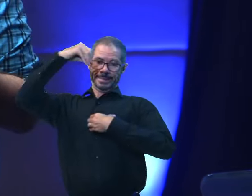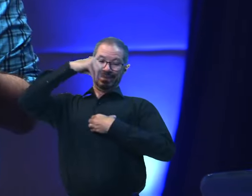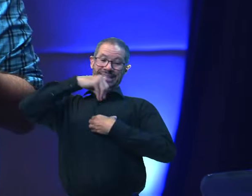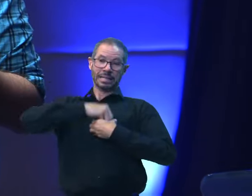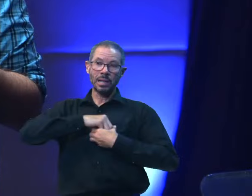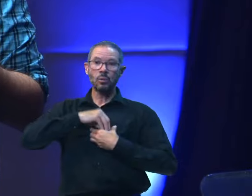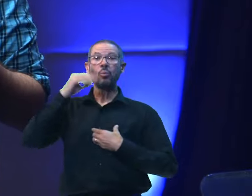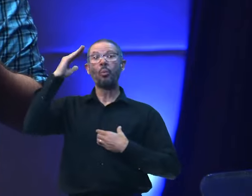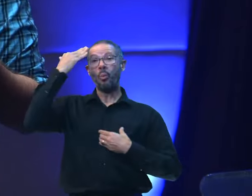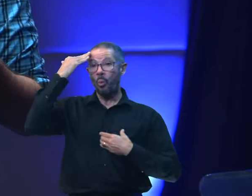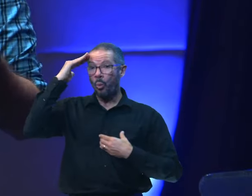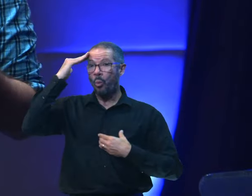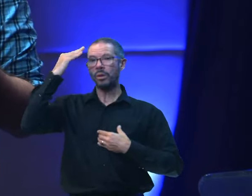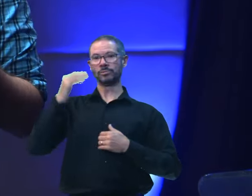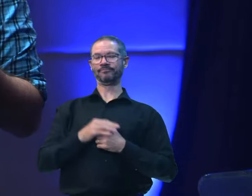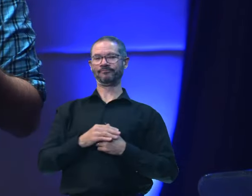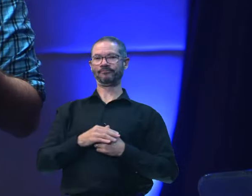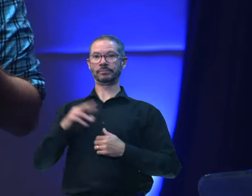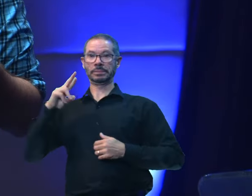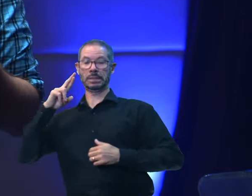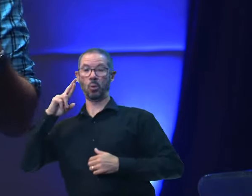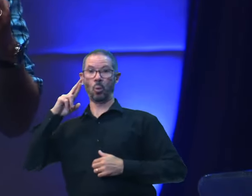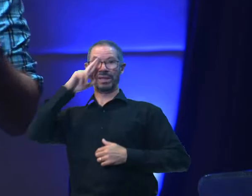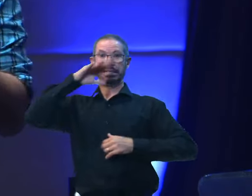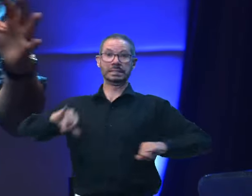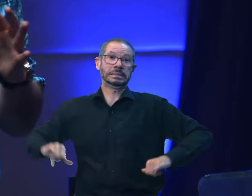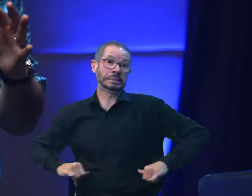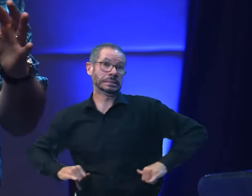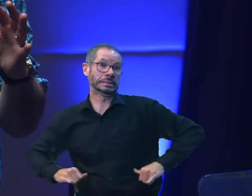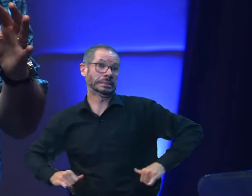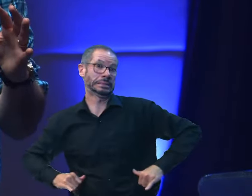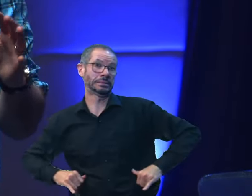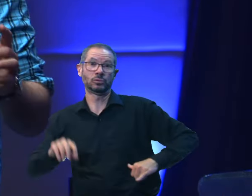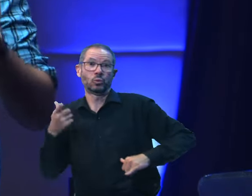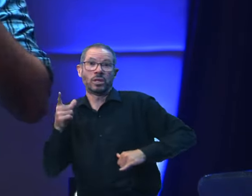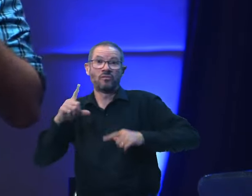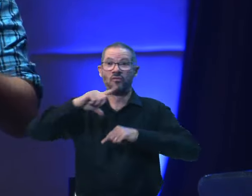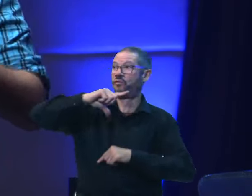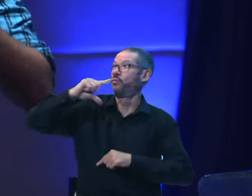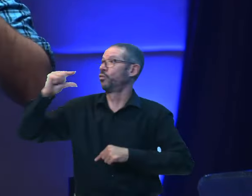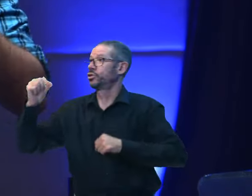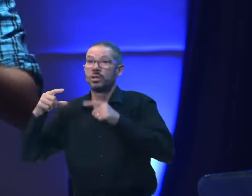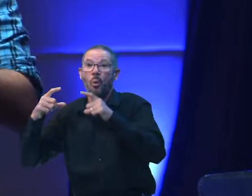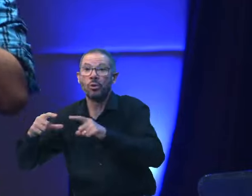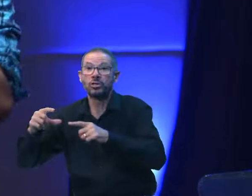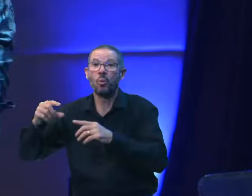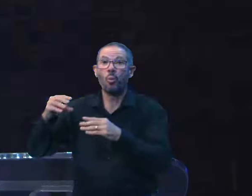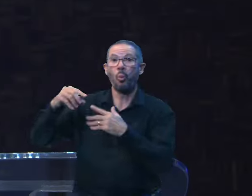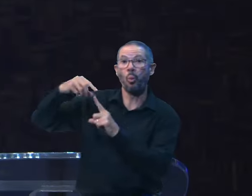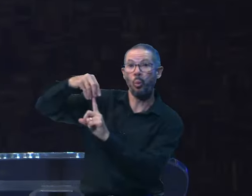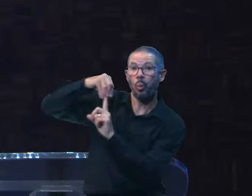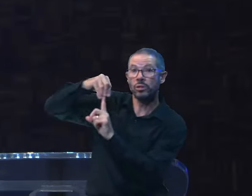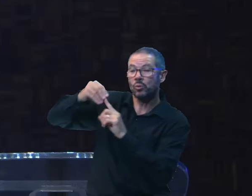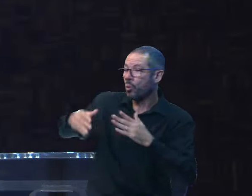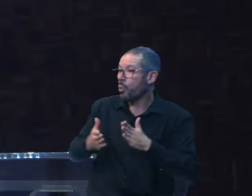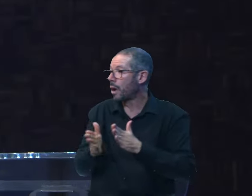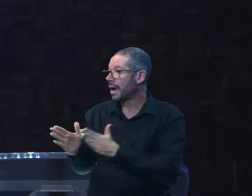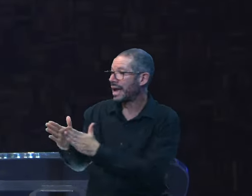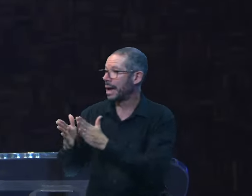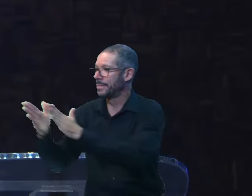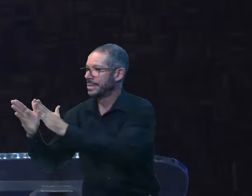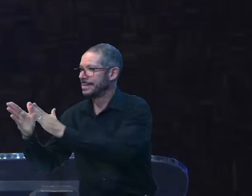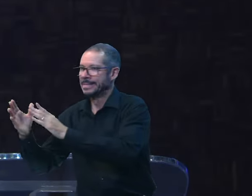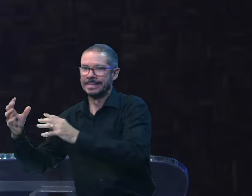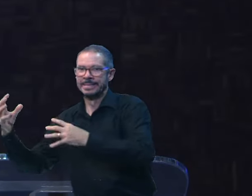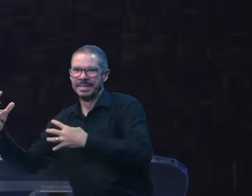entender o risco que ele está sofrendo. E que não tem mais para onde fugir. E o único caminho para fugir é te